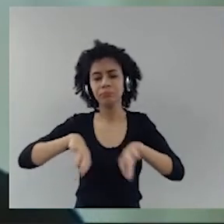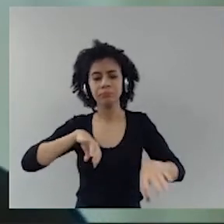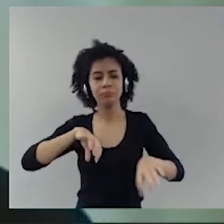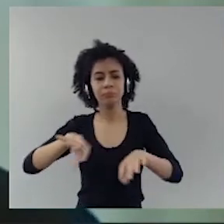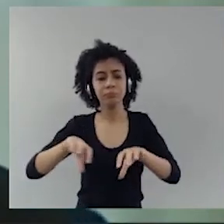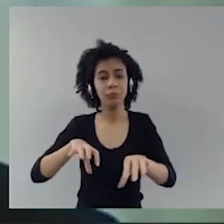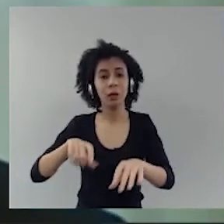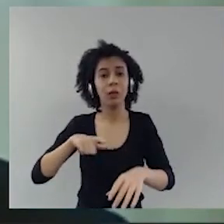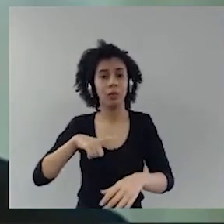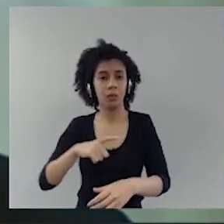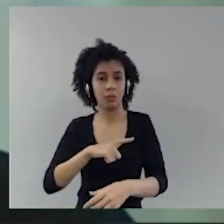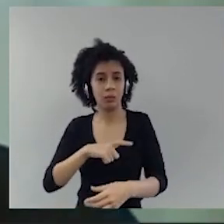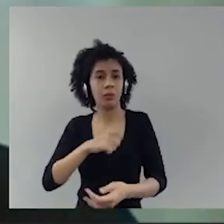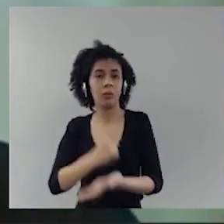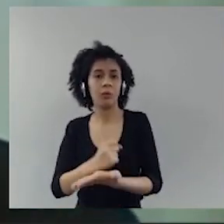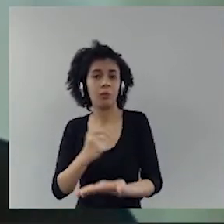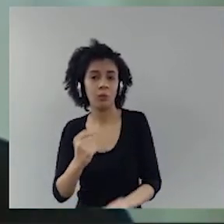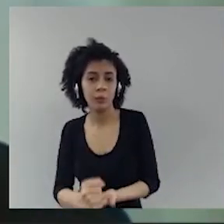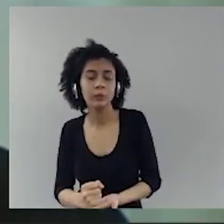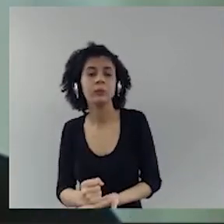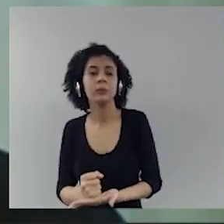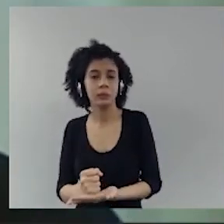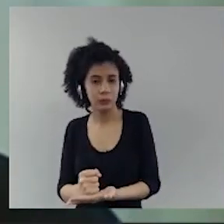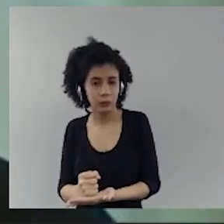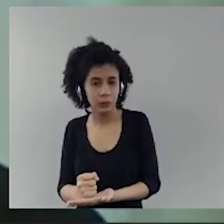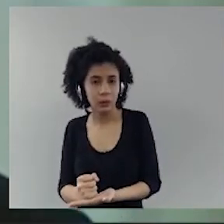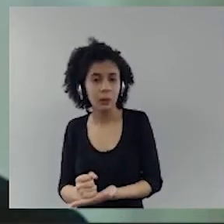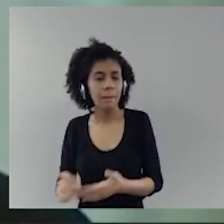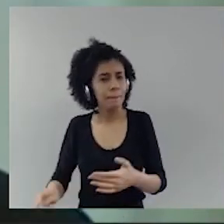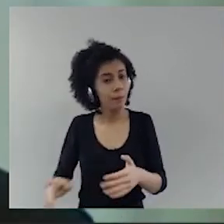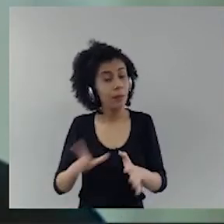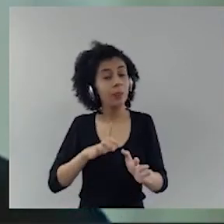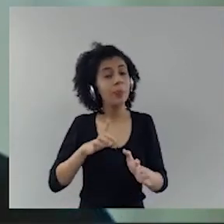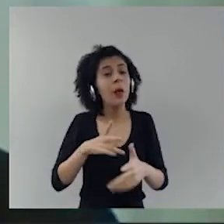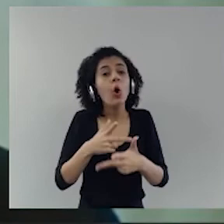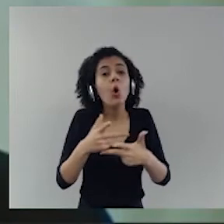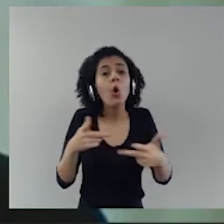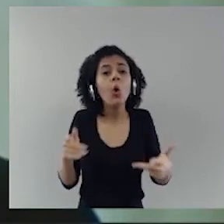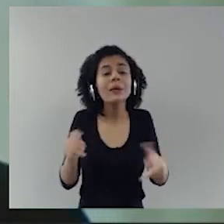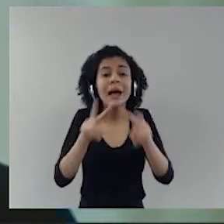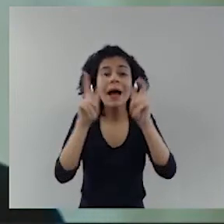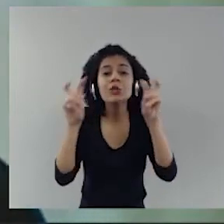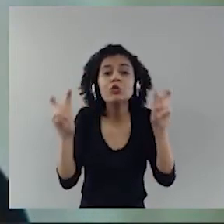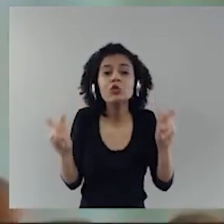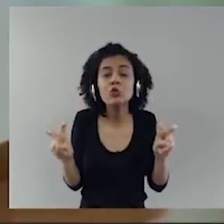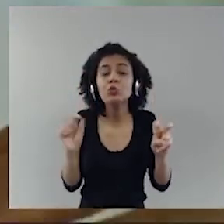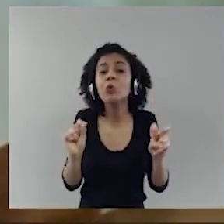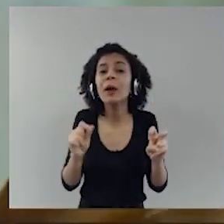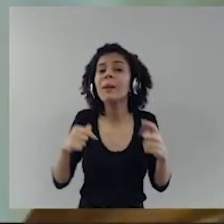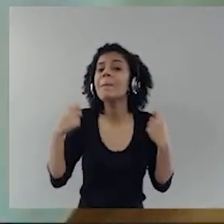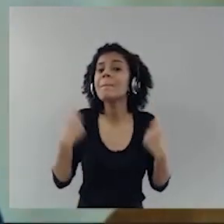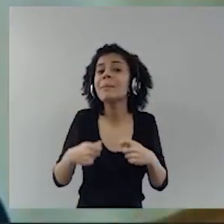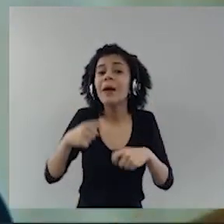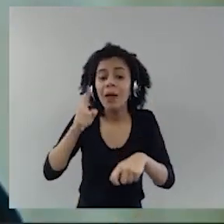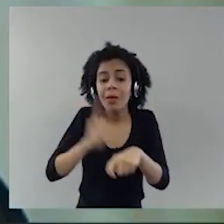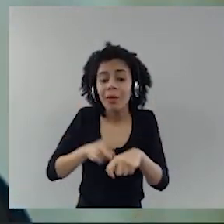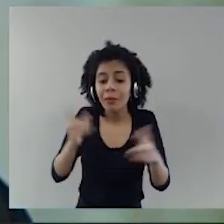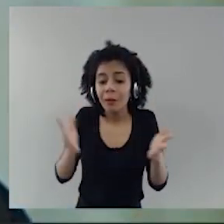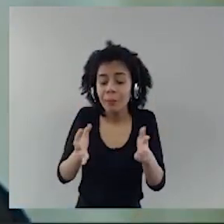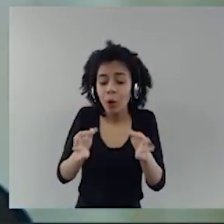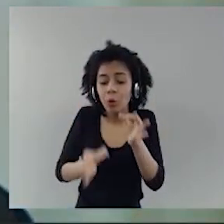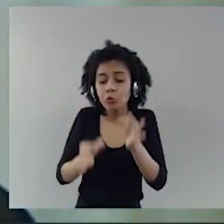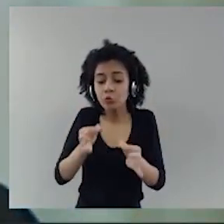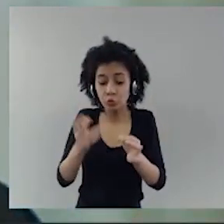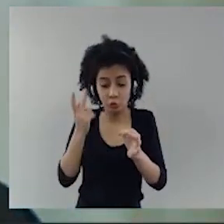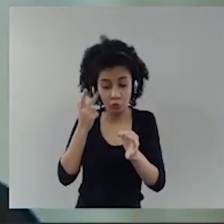nós temos contratações e objetos melhor de gelo e se sujeitam aquele regime